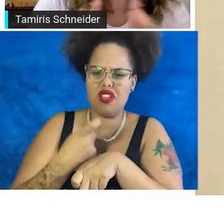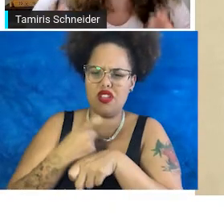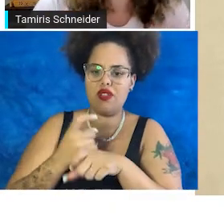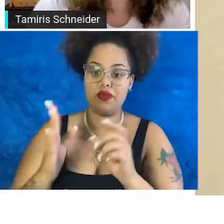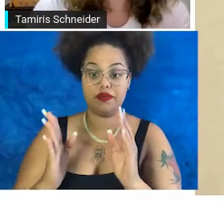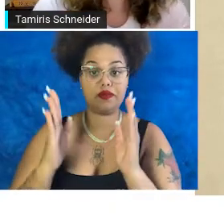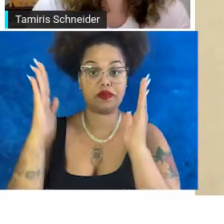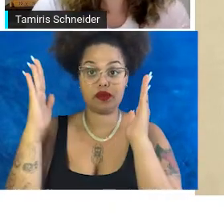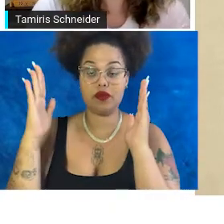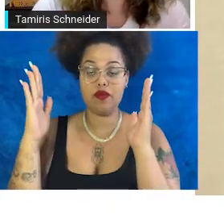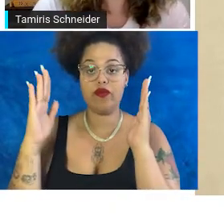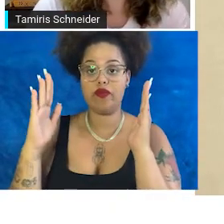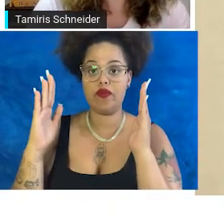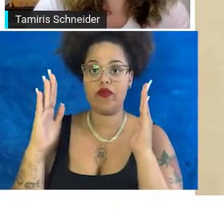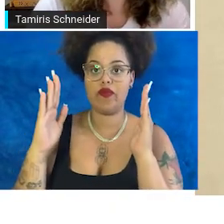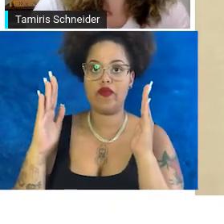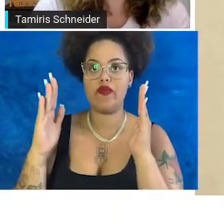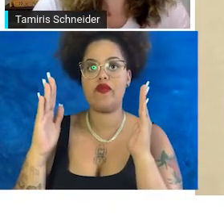Então,